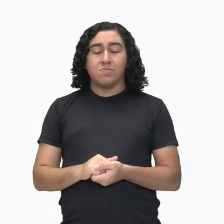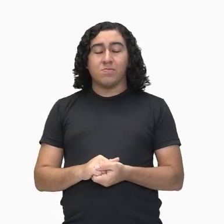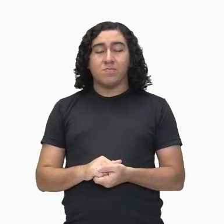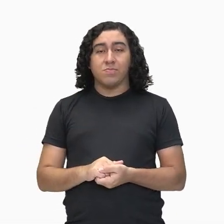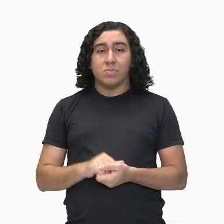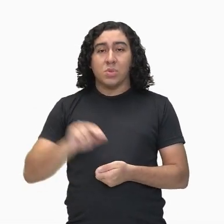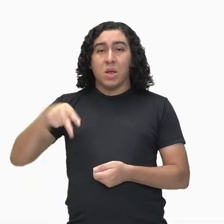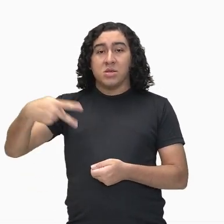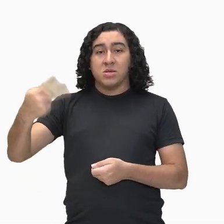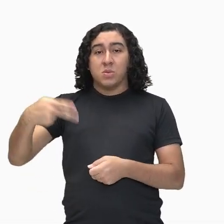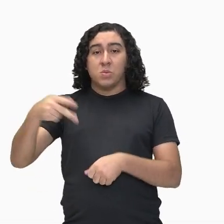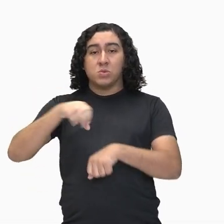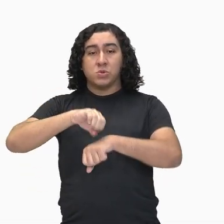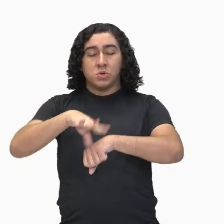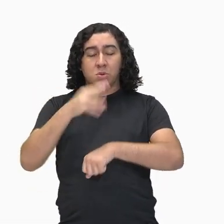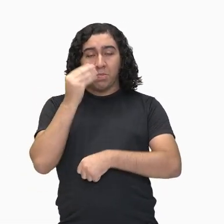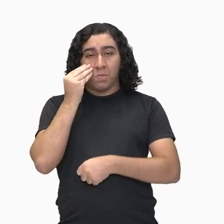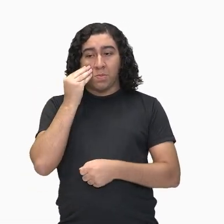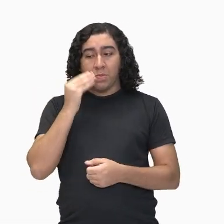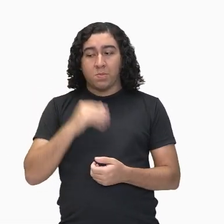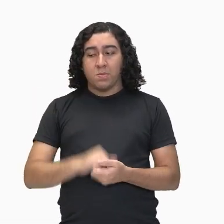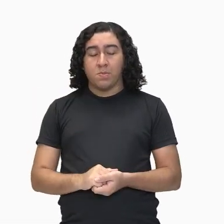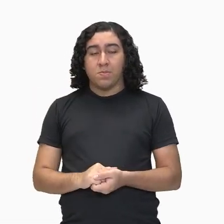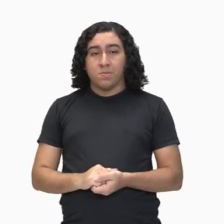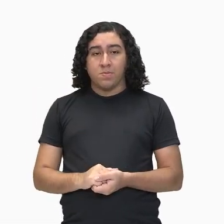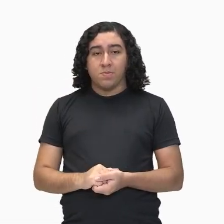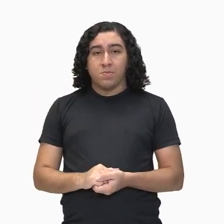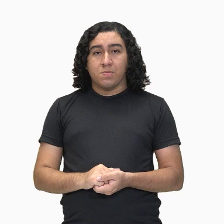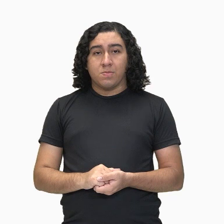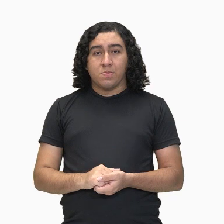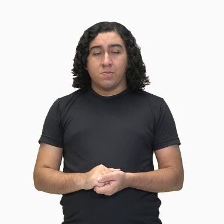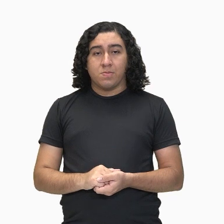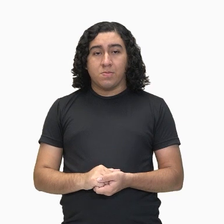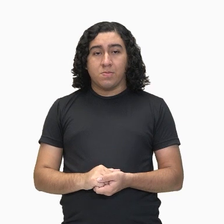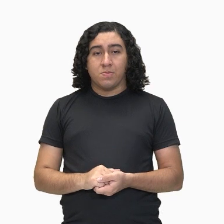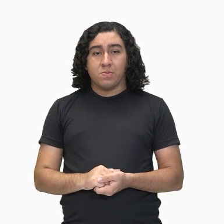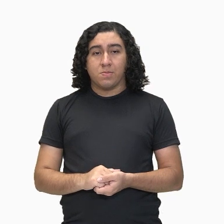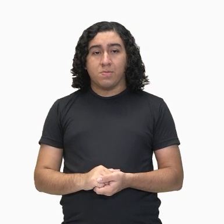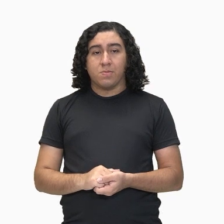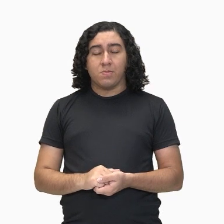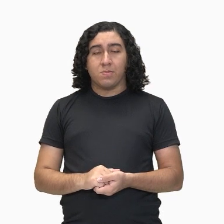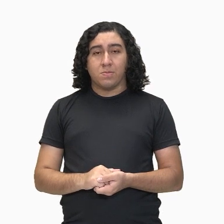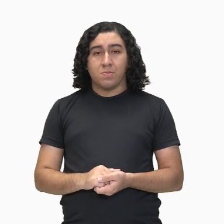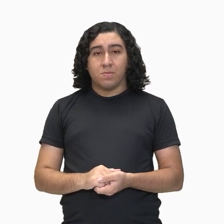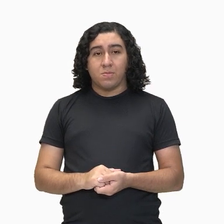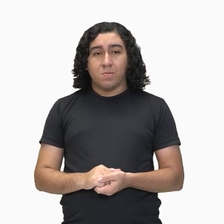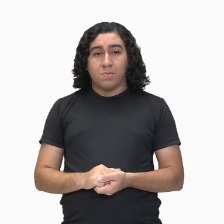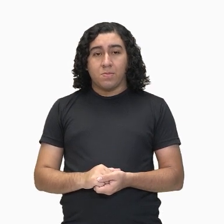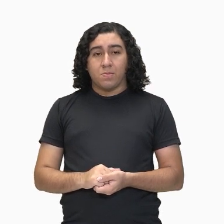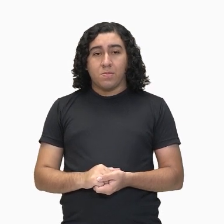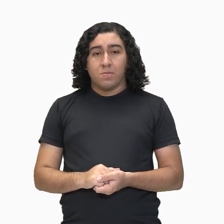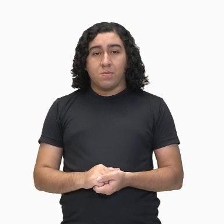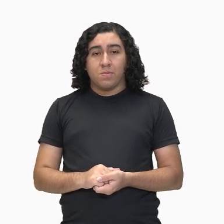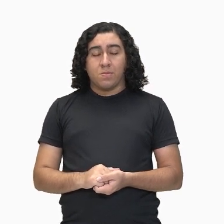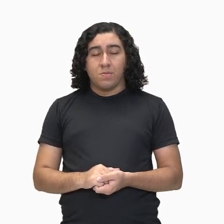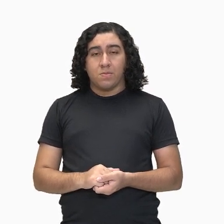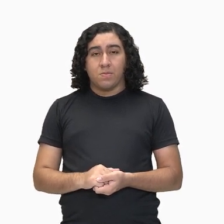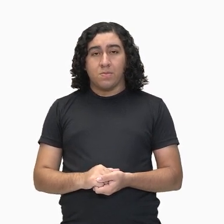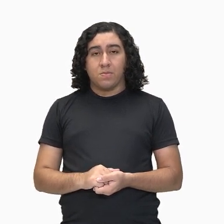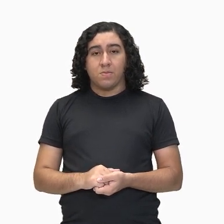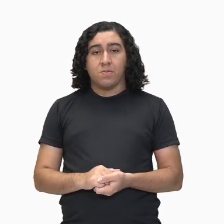segunda observação, o segundo passo, a segunda regra nos diz o seguinte: adição dos